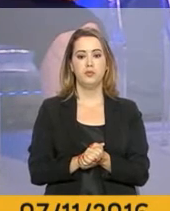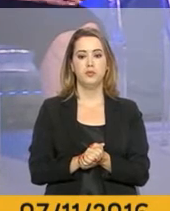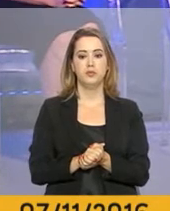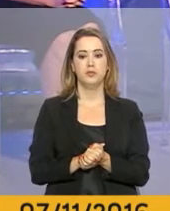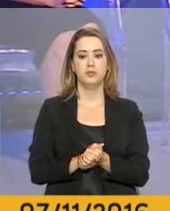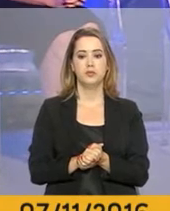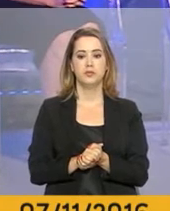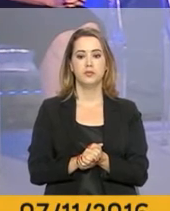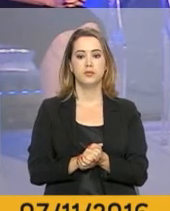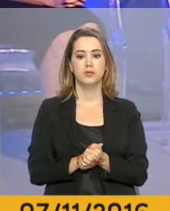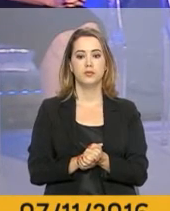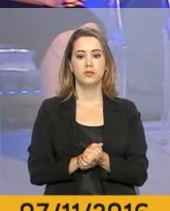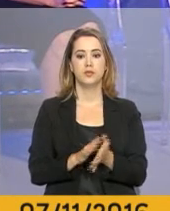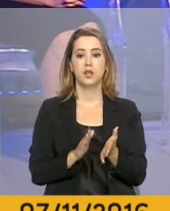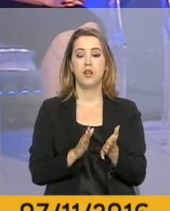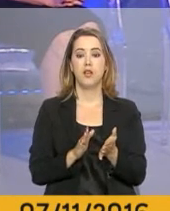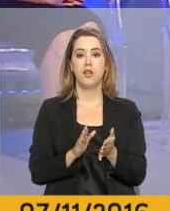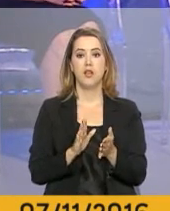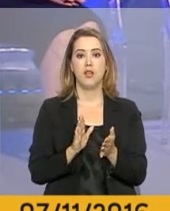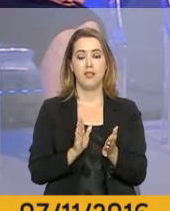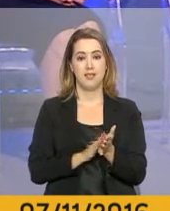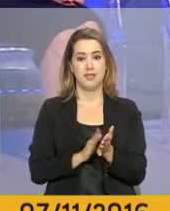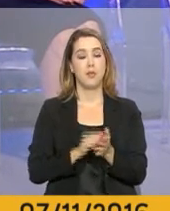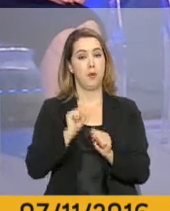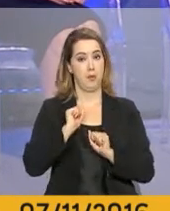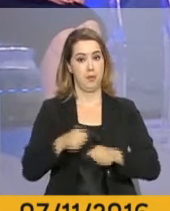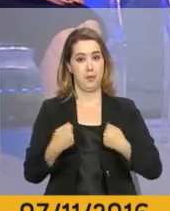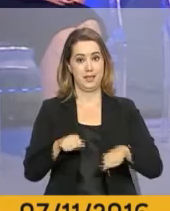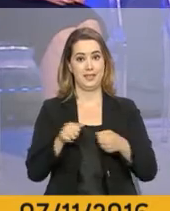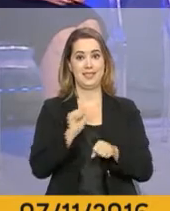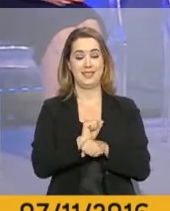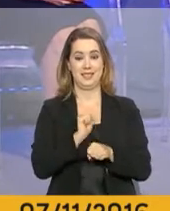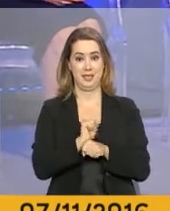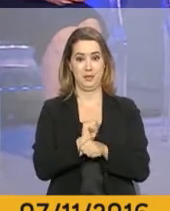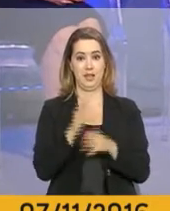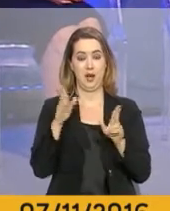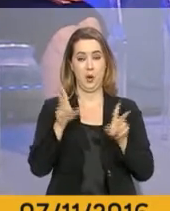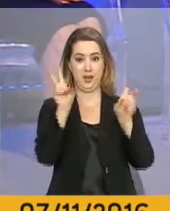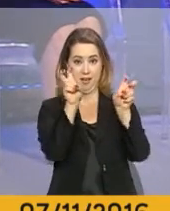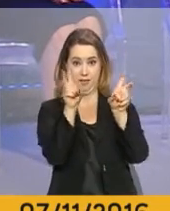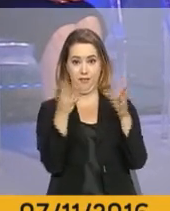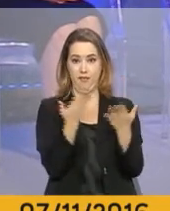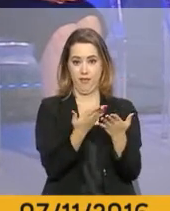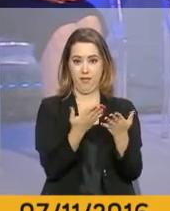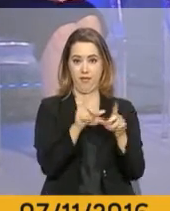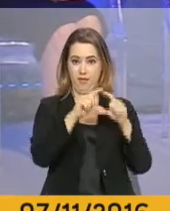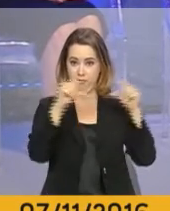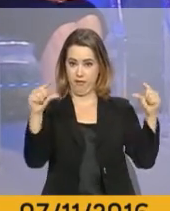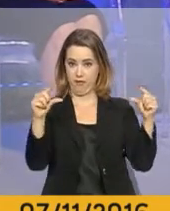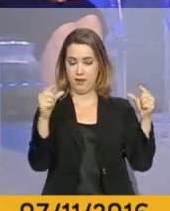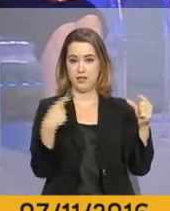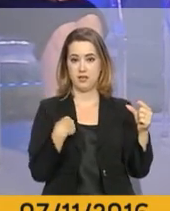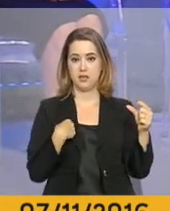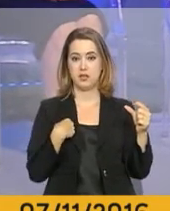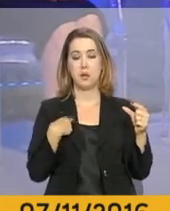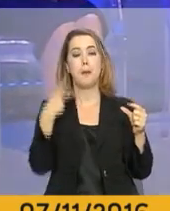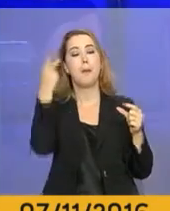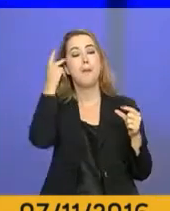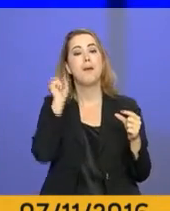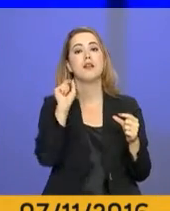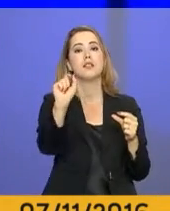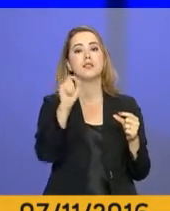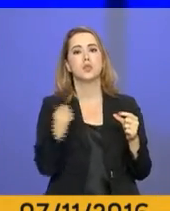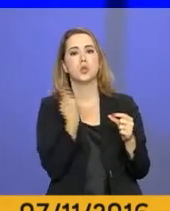é que aplauso deveria esperar um pouquinho deveria guardar essa frase a fase seguinte para tanto